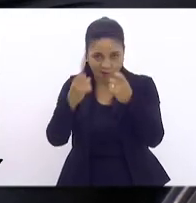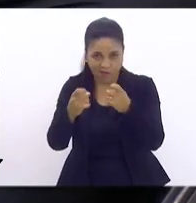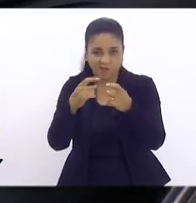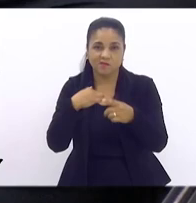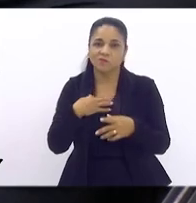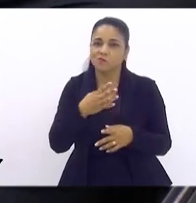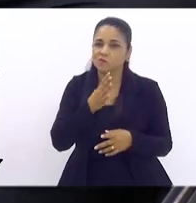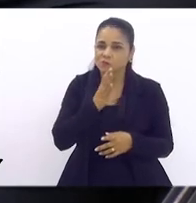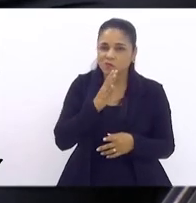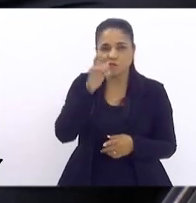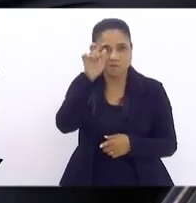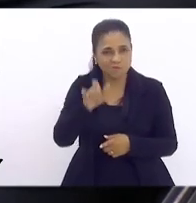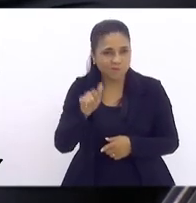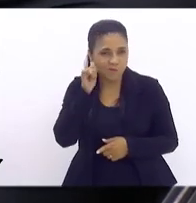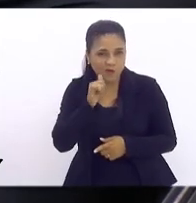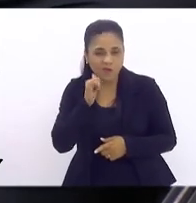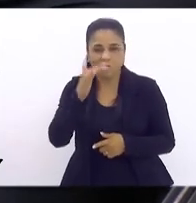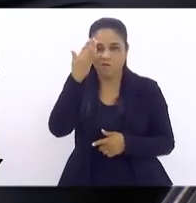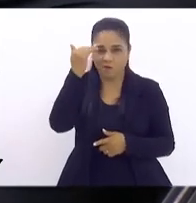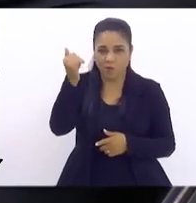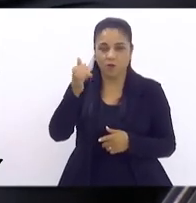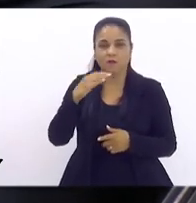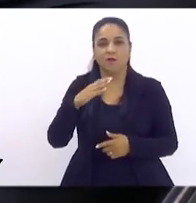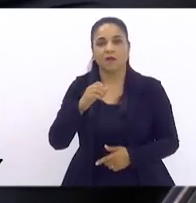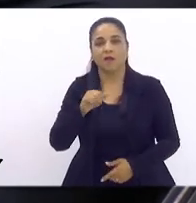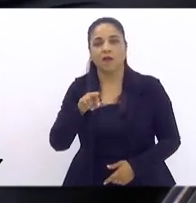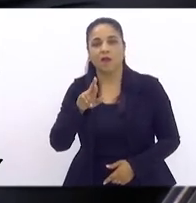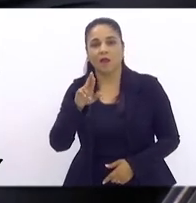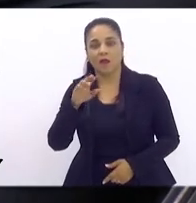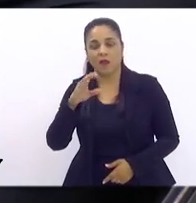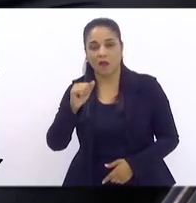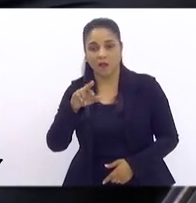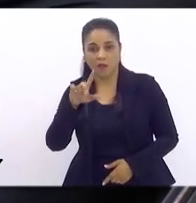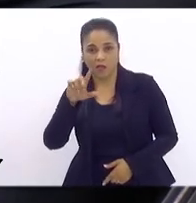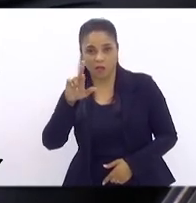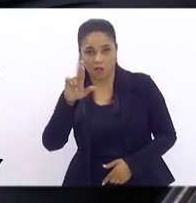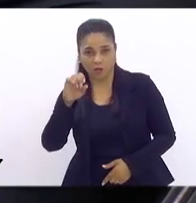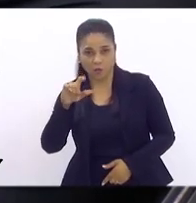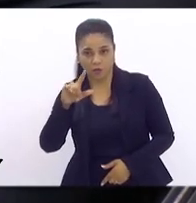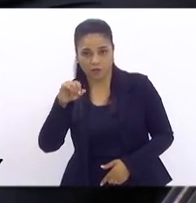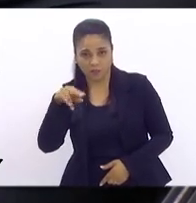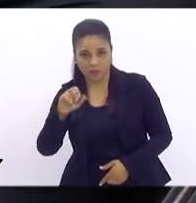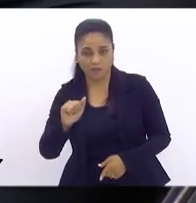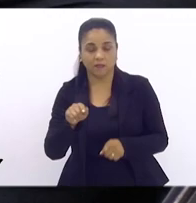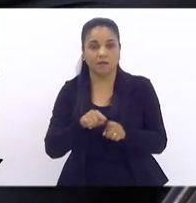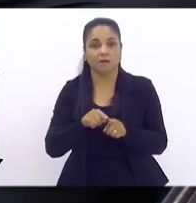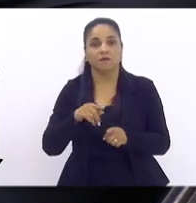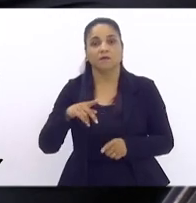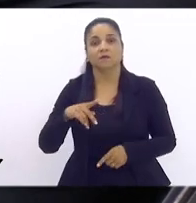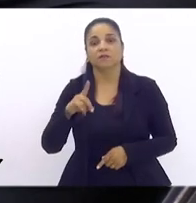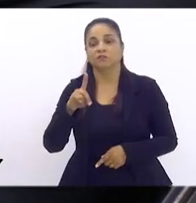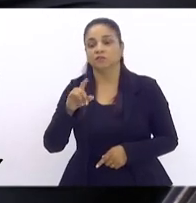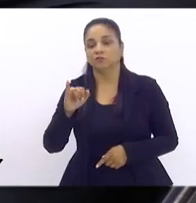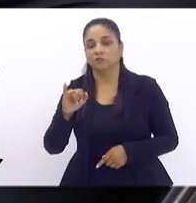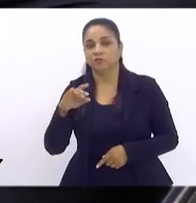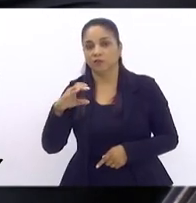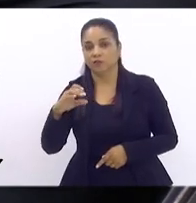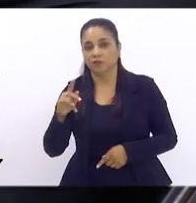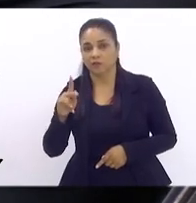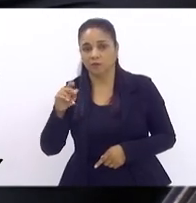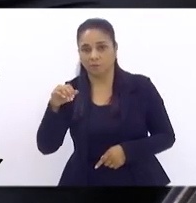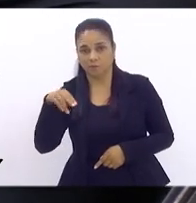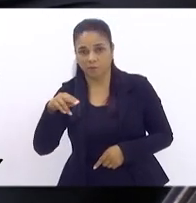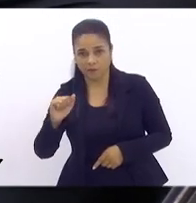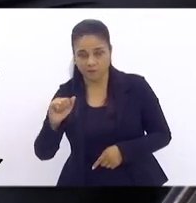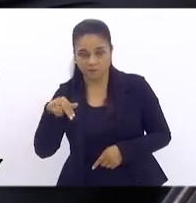conhecidas são muitos muito famosasley Carolina Dieckmann a lei Rose Leonel imaginando que todos e